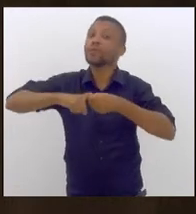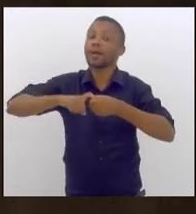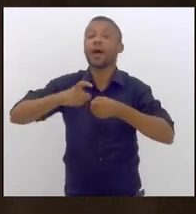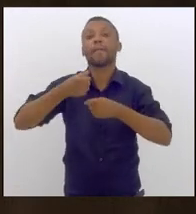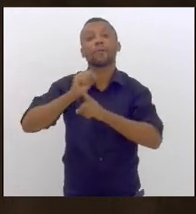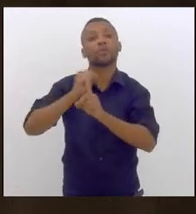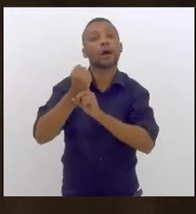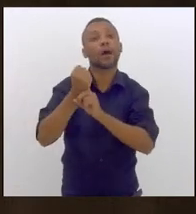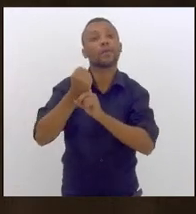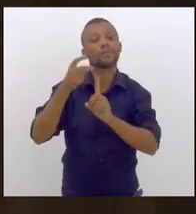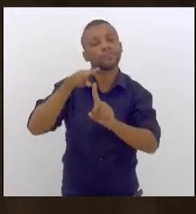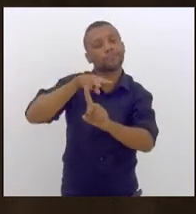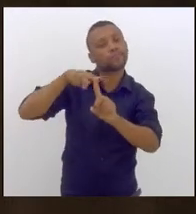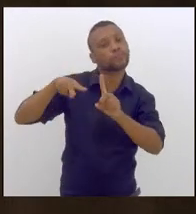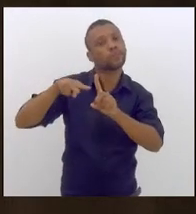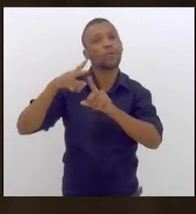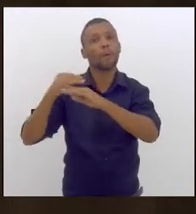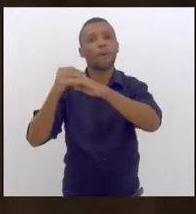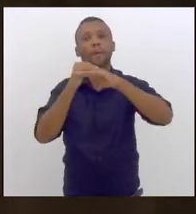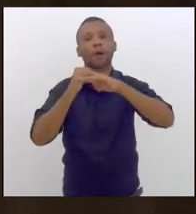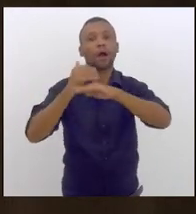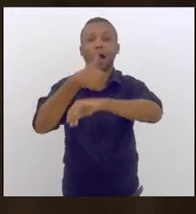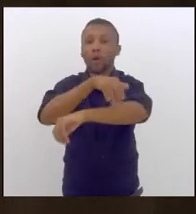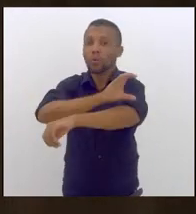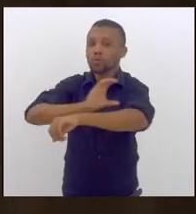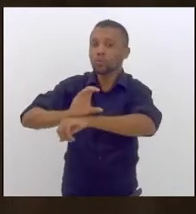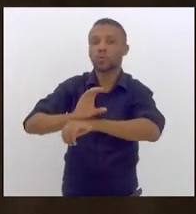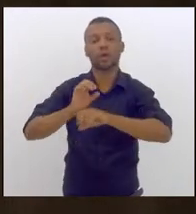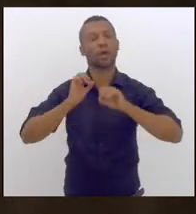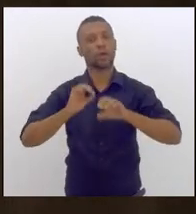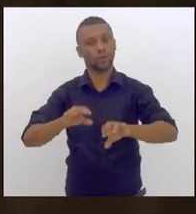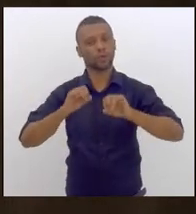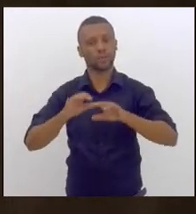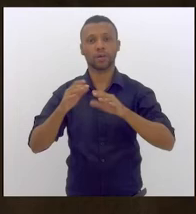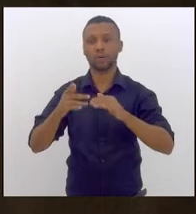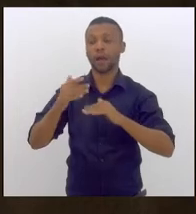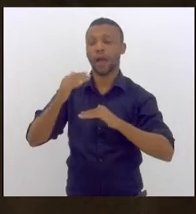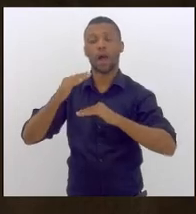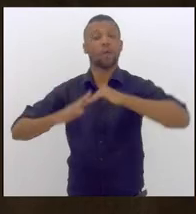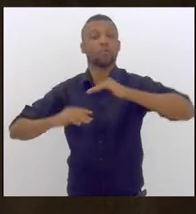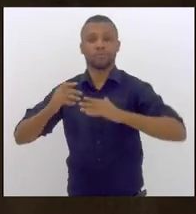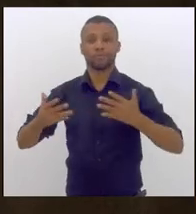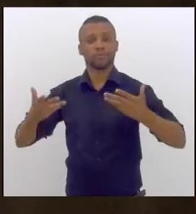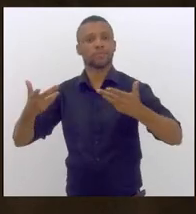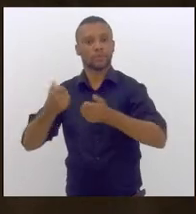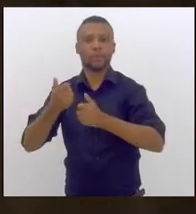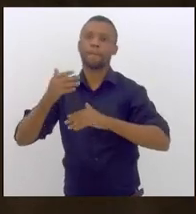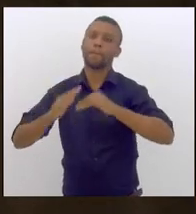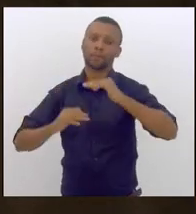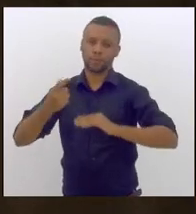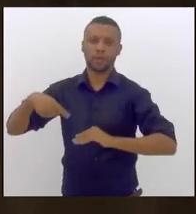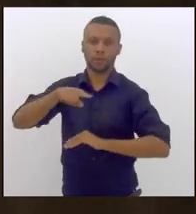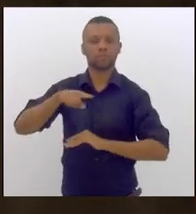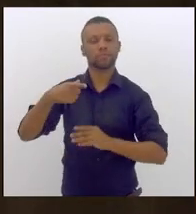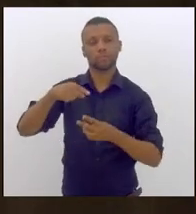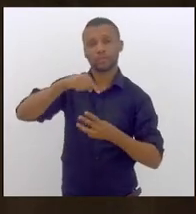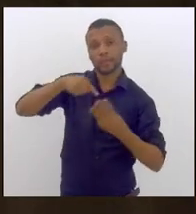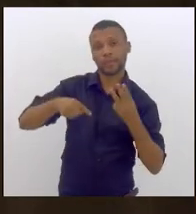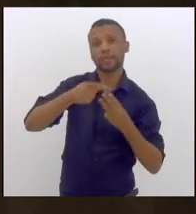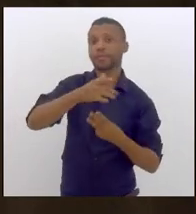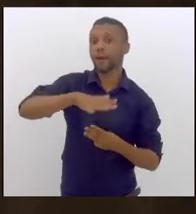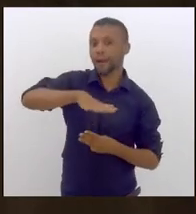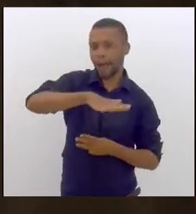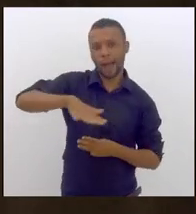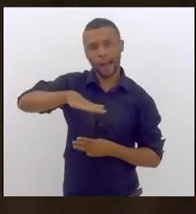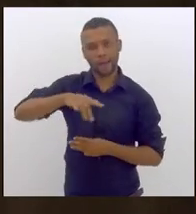padrões, sob outras perspectivas. E a cultura, a educação, insisto, a qualificação profissional são 3 vieses importantes para contribuir nesse sentido. O projeto da